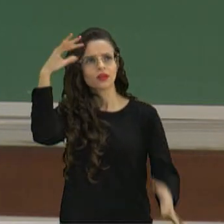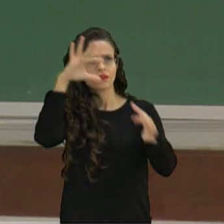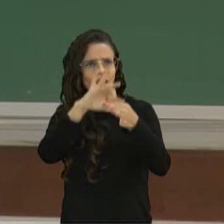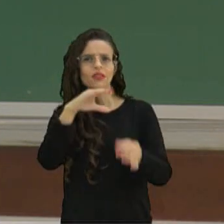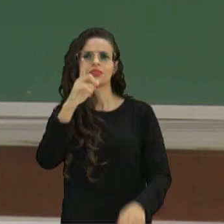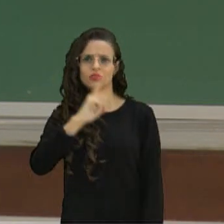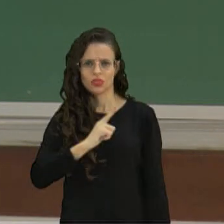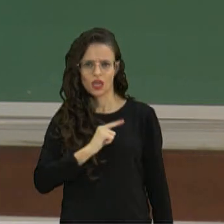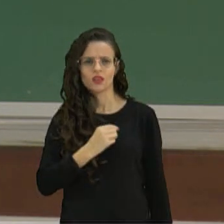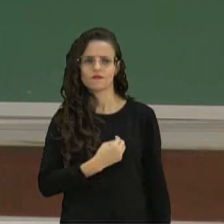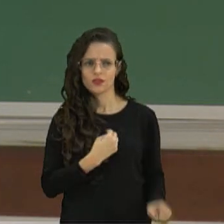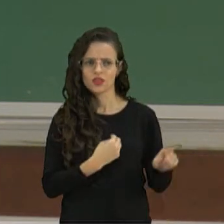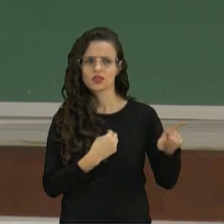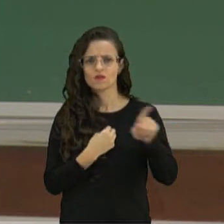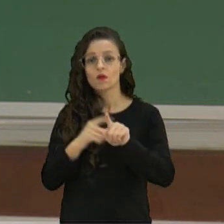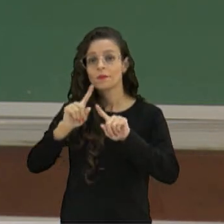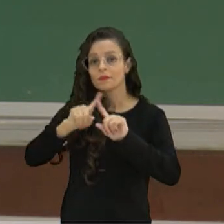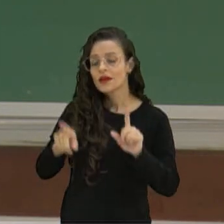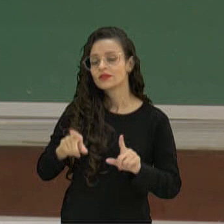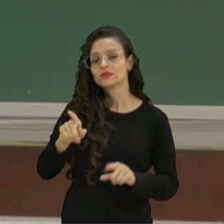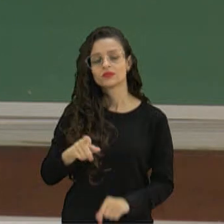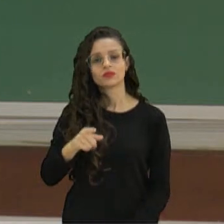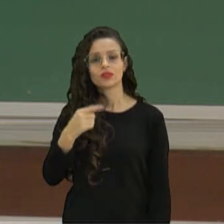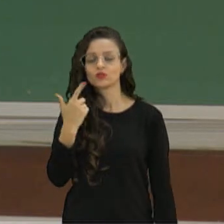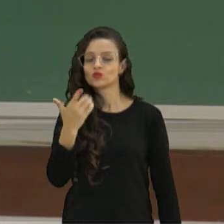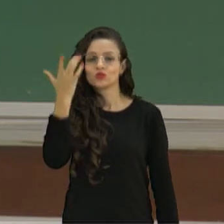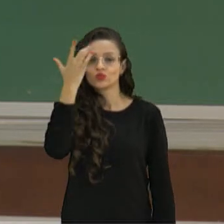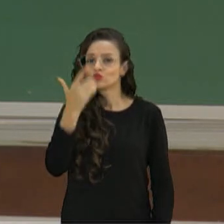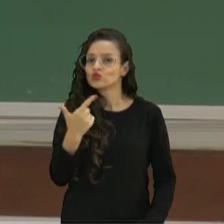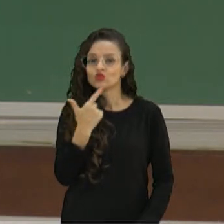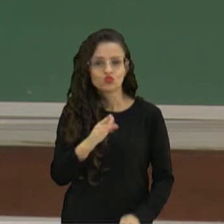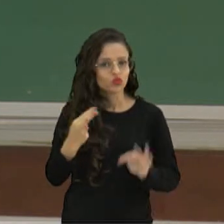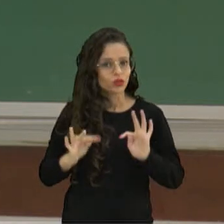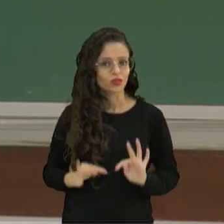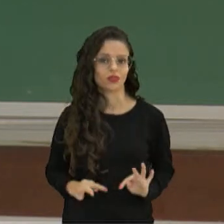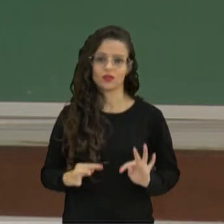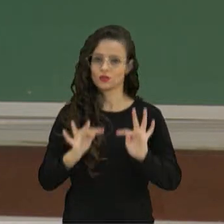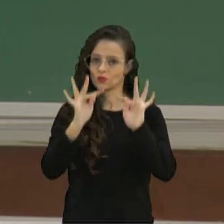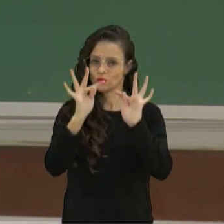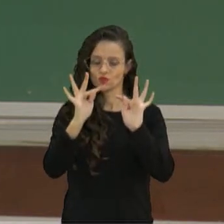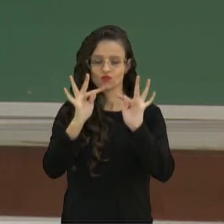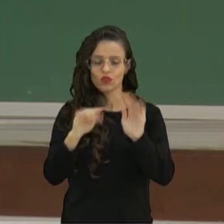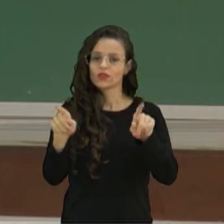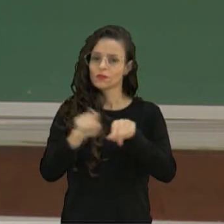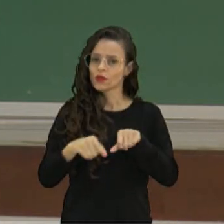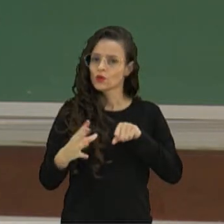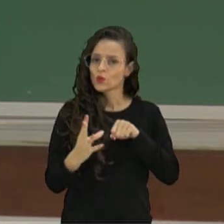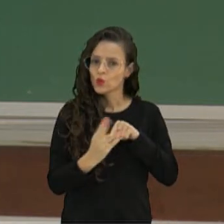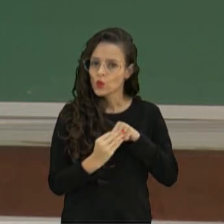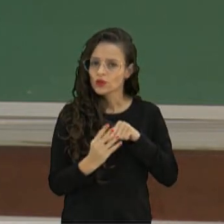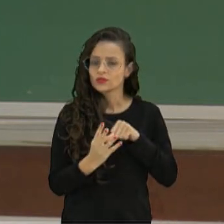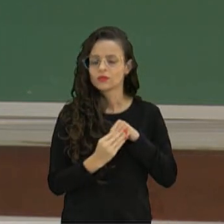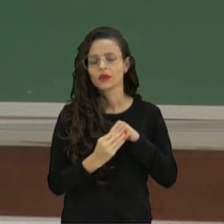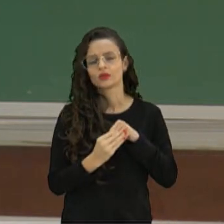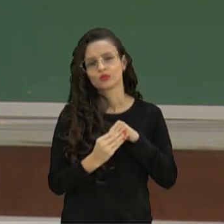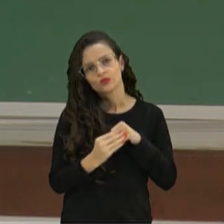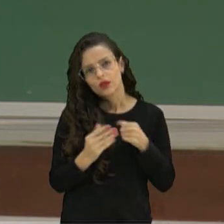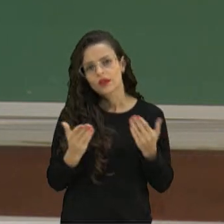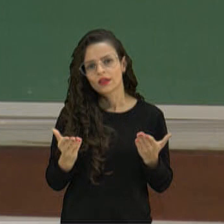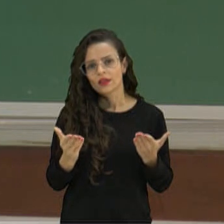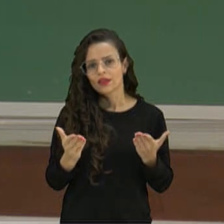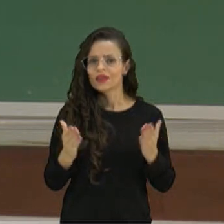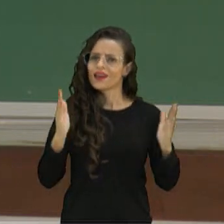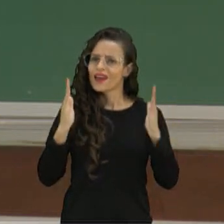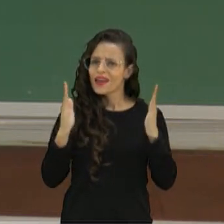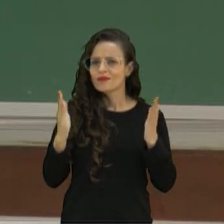existiam, tá certo? Mas ele não dispunha de tecnologias, de conhecimentos a